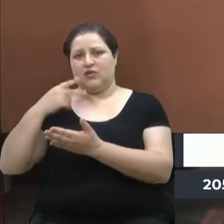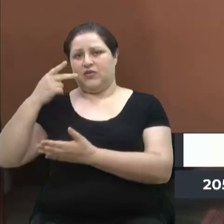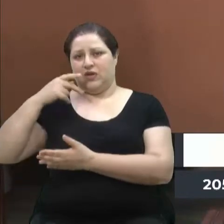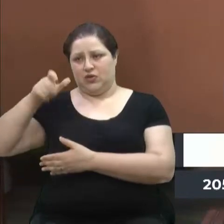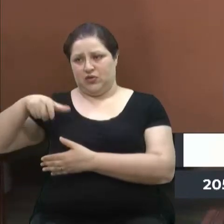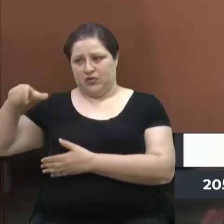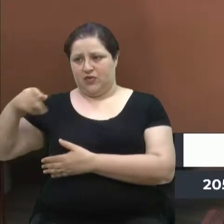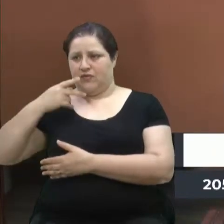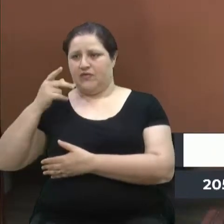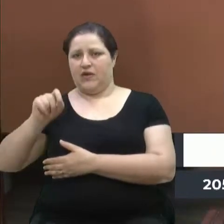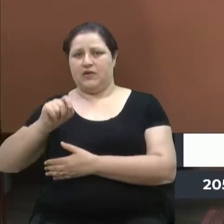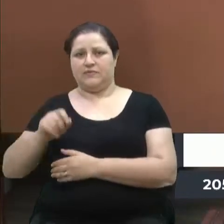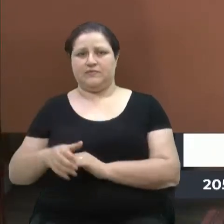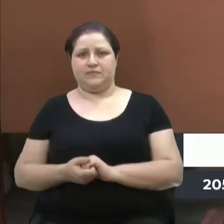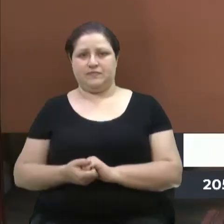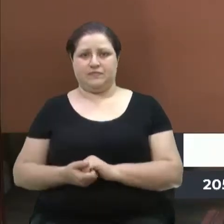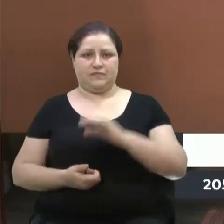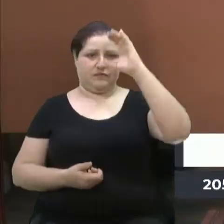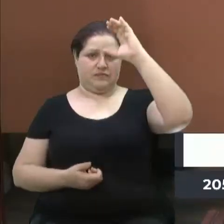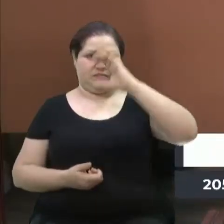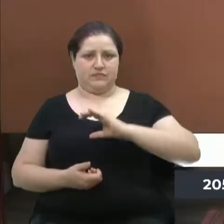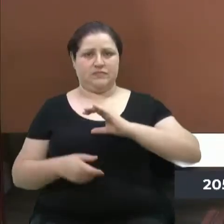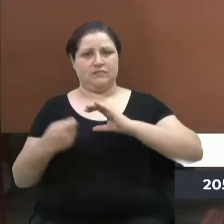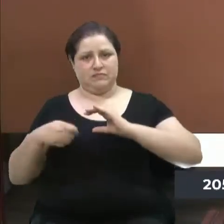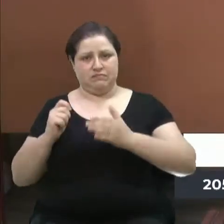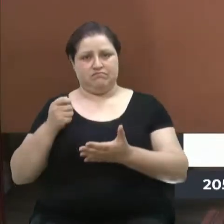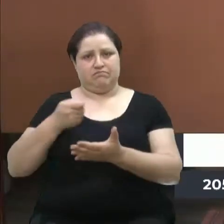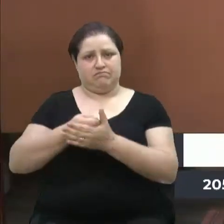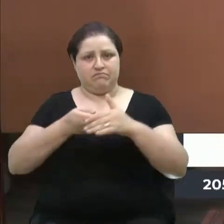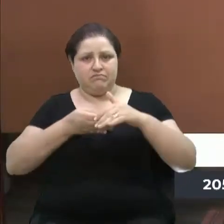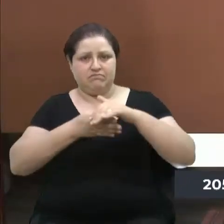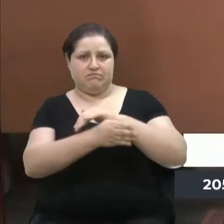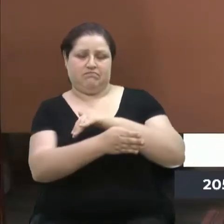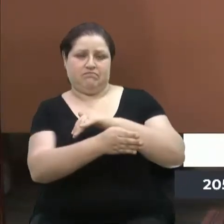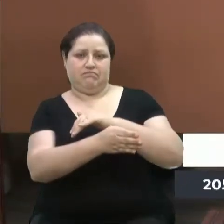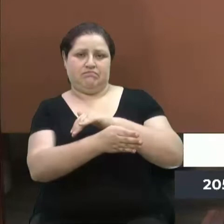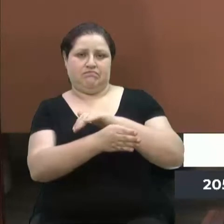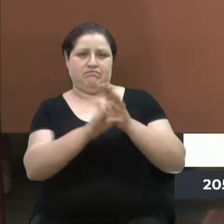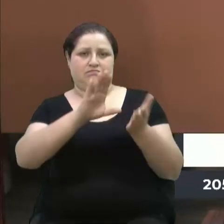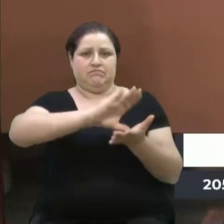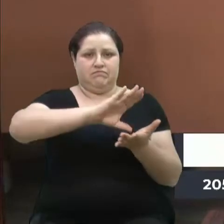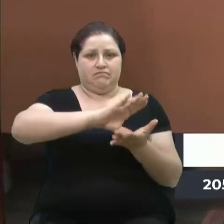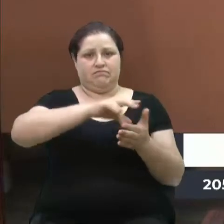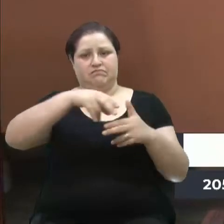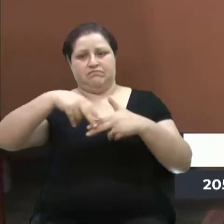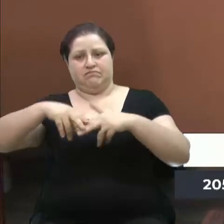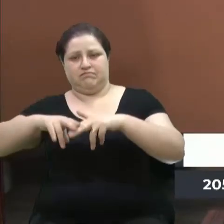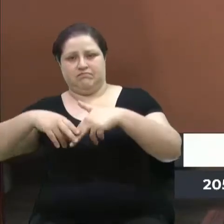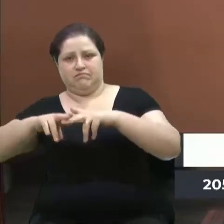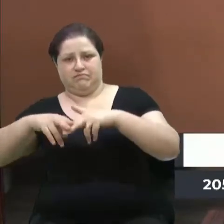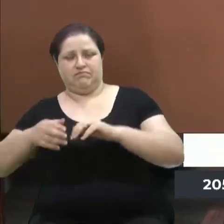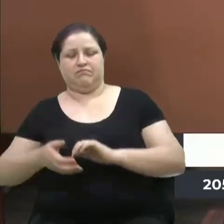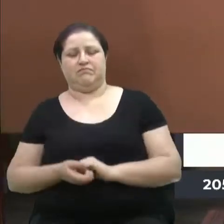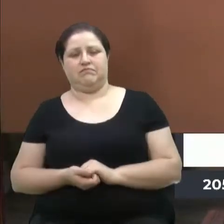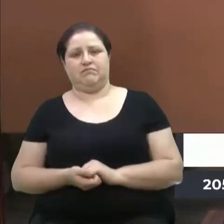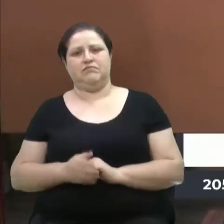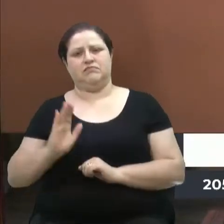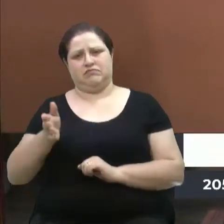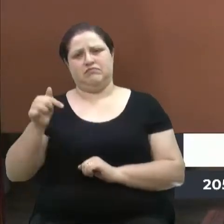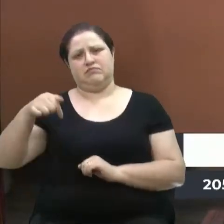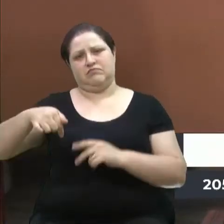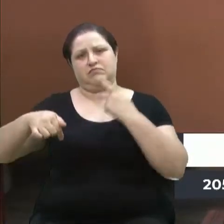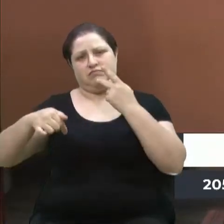disseram que o cidadão teria que pagar para acessar a praça foi dito aqui é